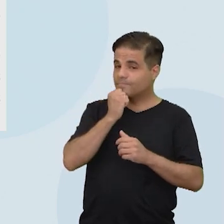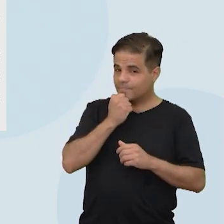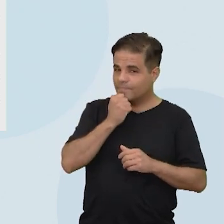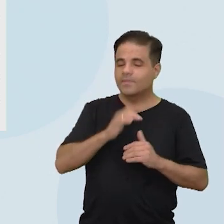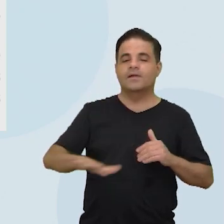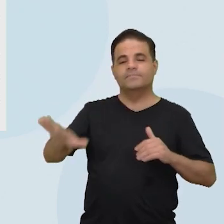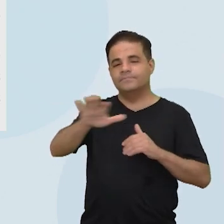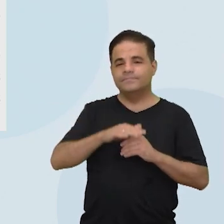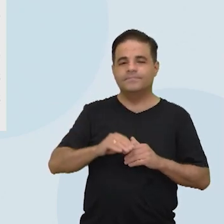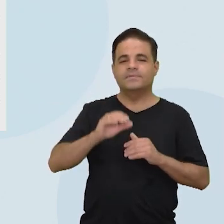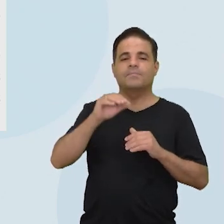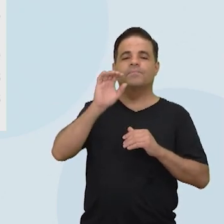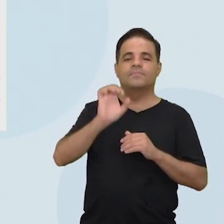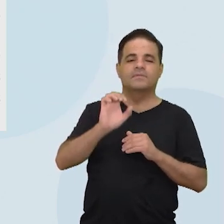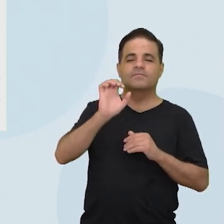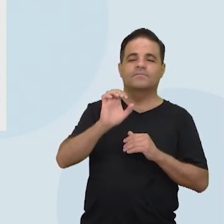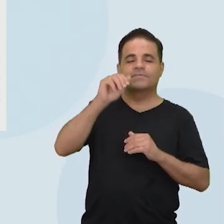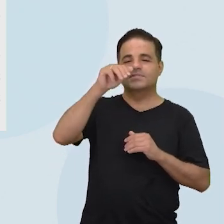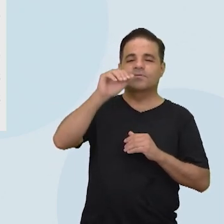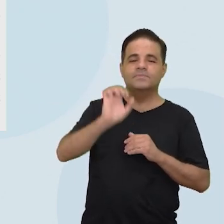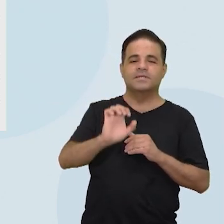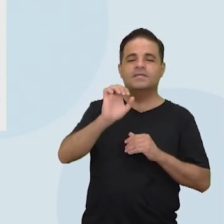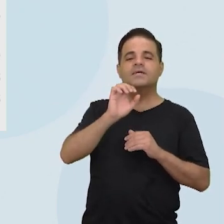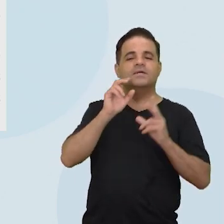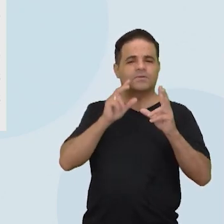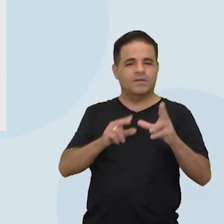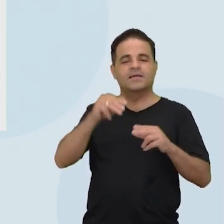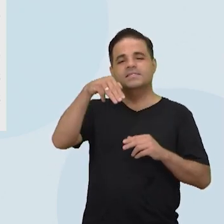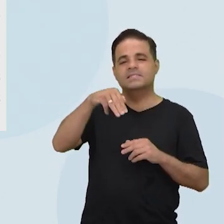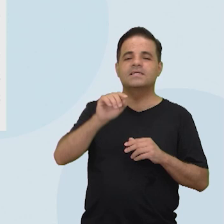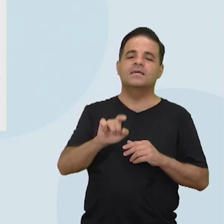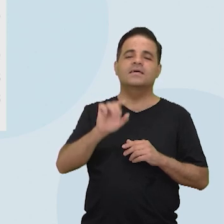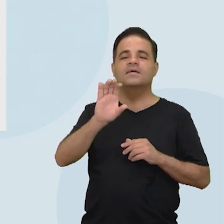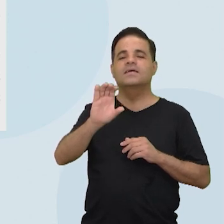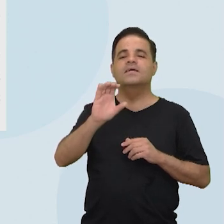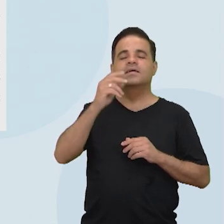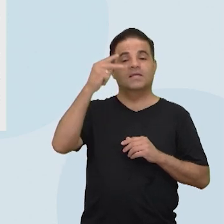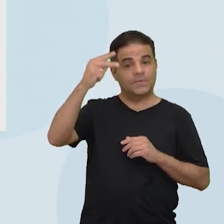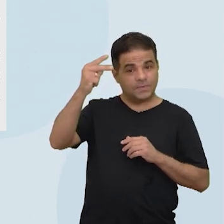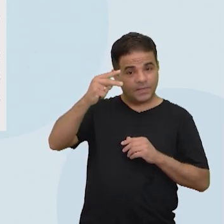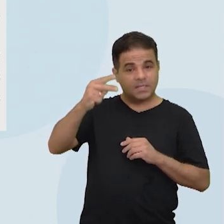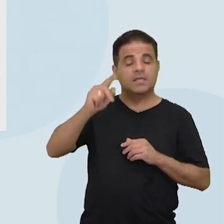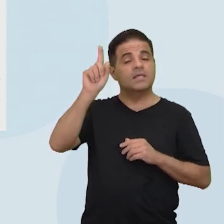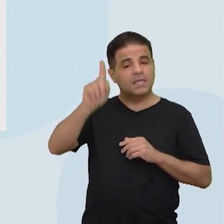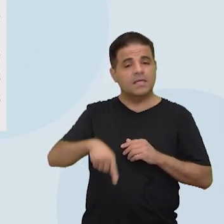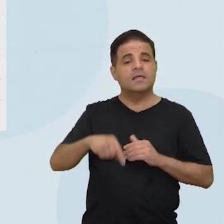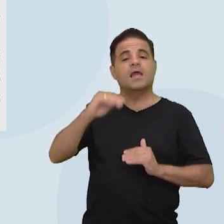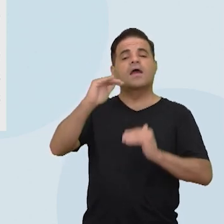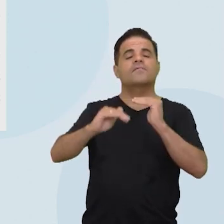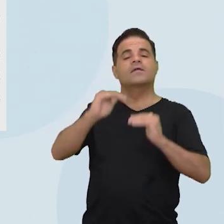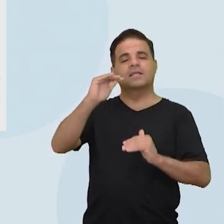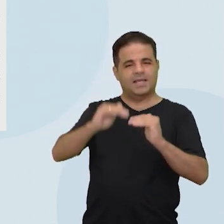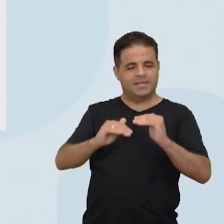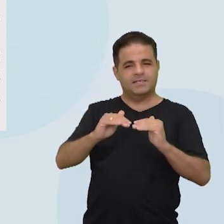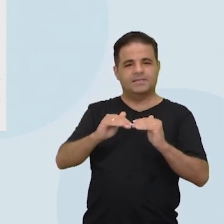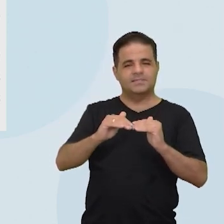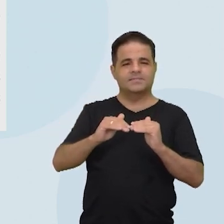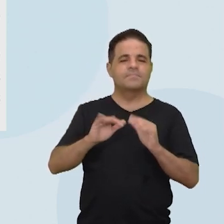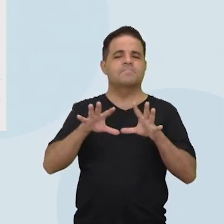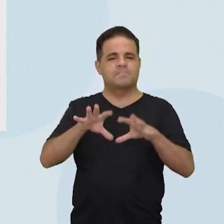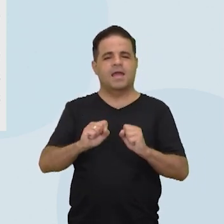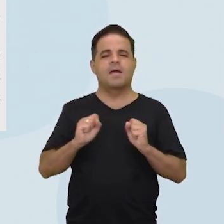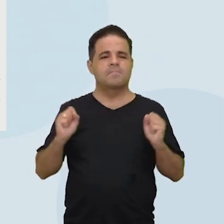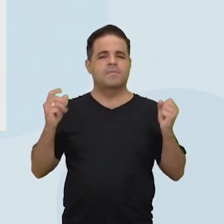né? MC². Equação mais famosa do Einstein é que energia e massa são equivalentes. Se você pegar um cubo de